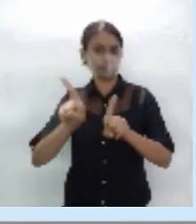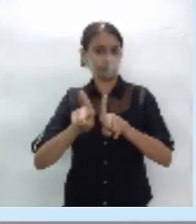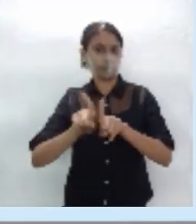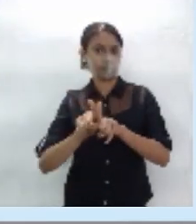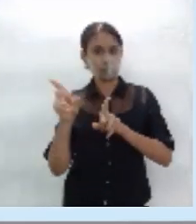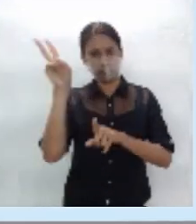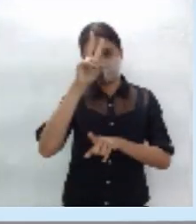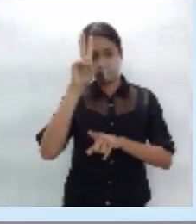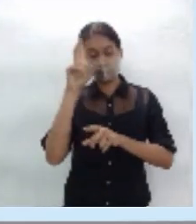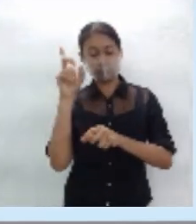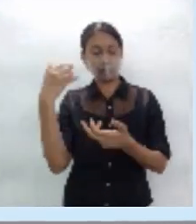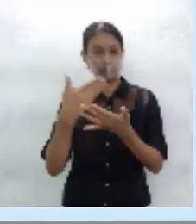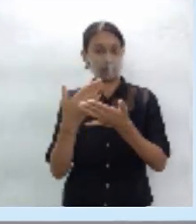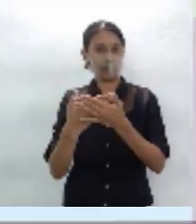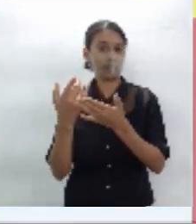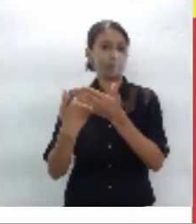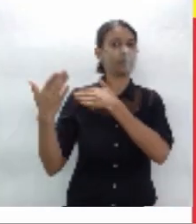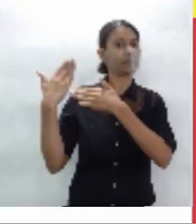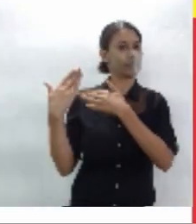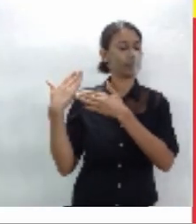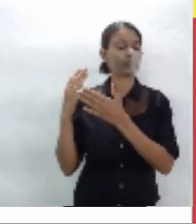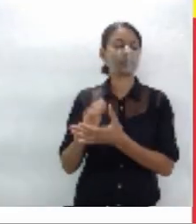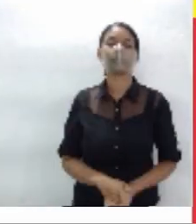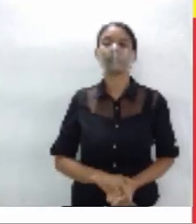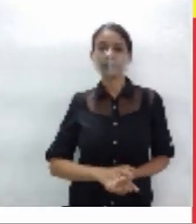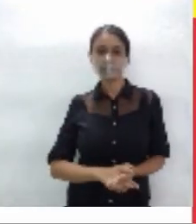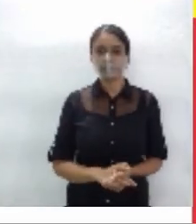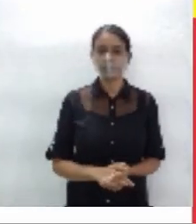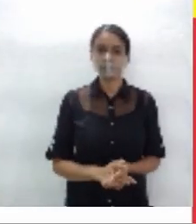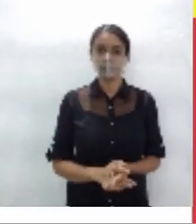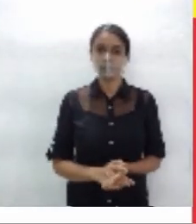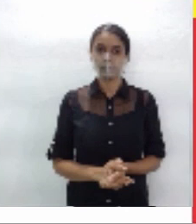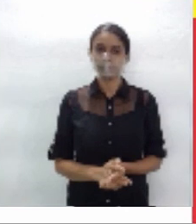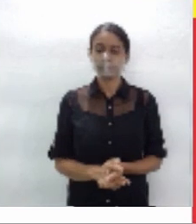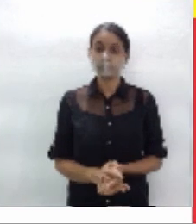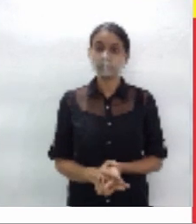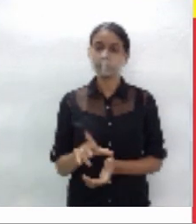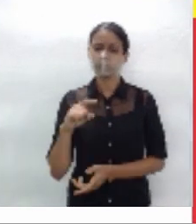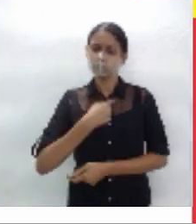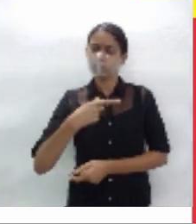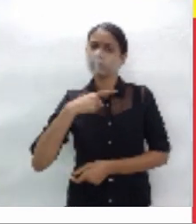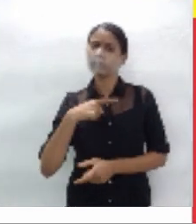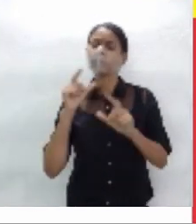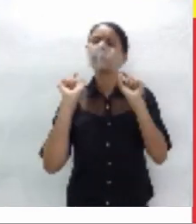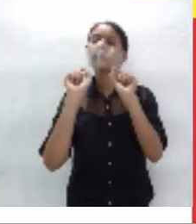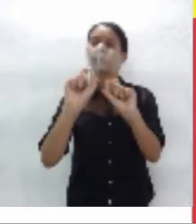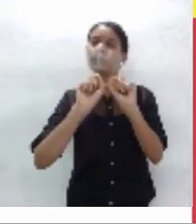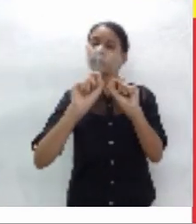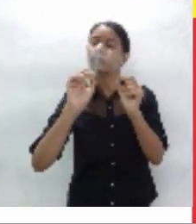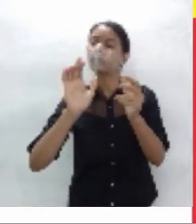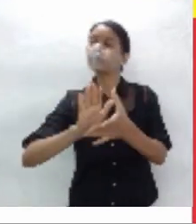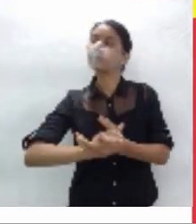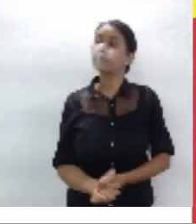a última aula que a gente teve. Vamos lá? Então, nós teremos